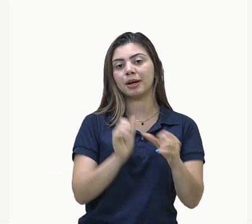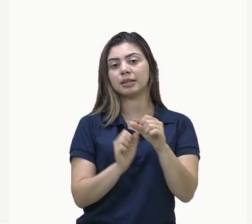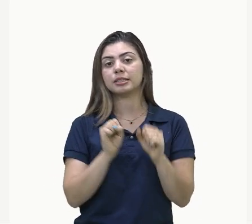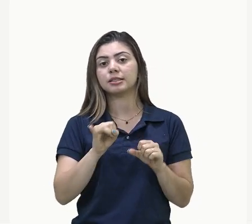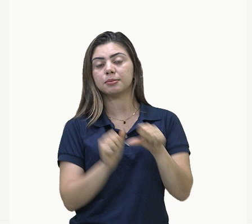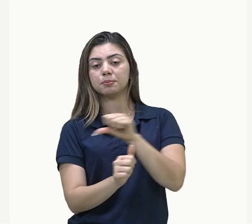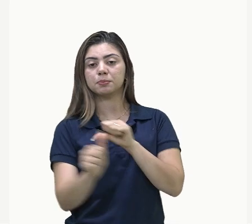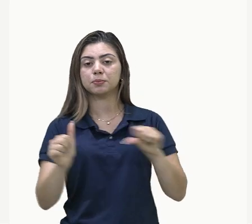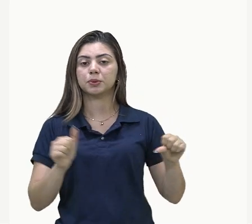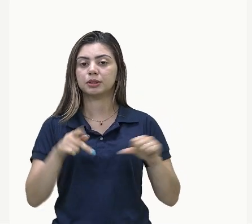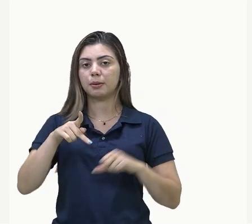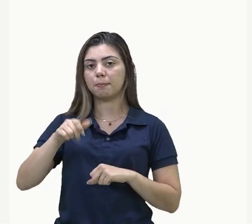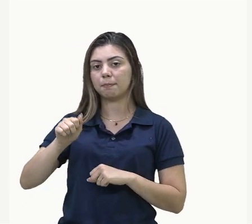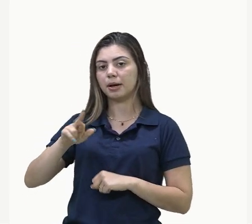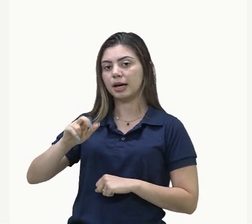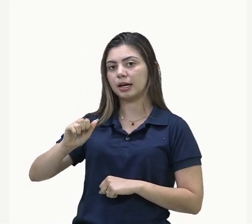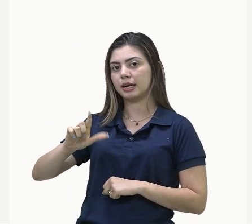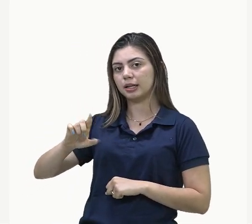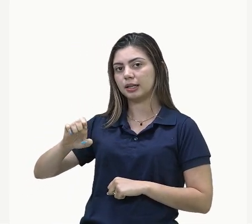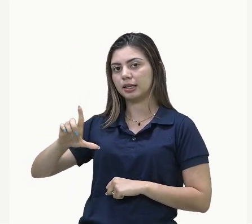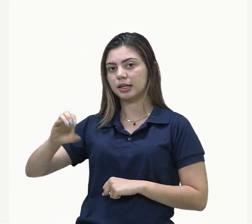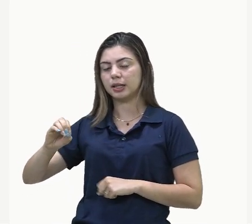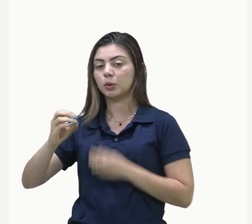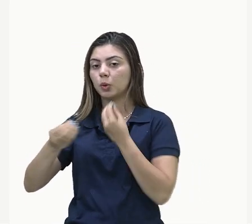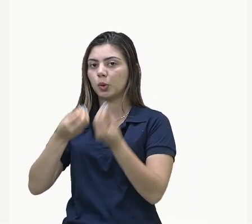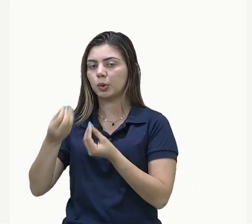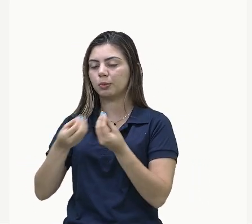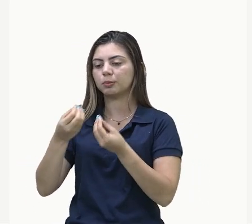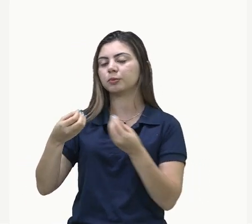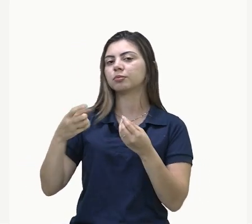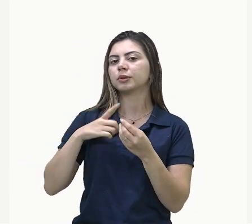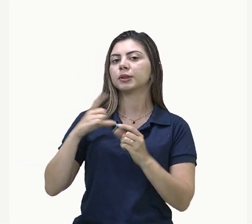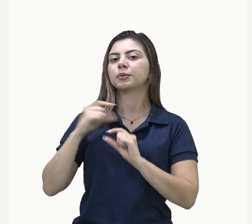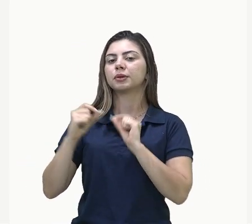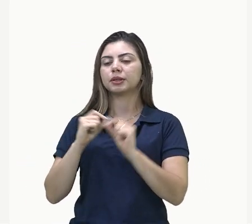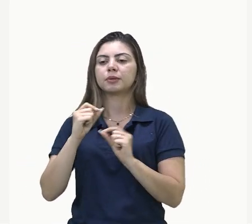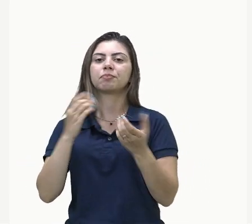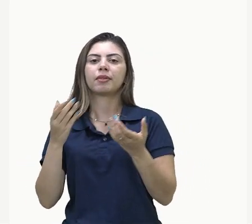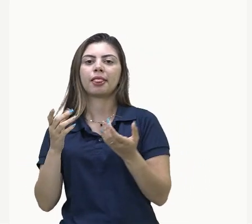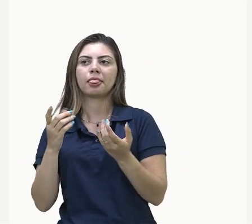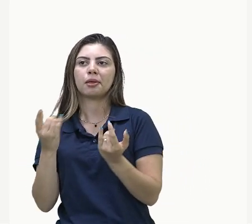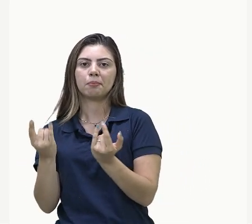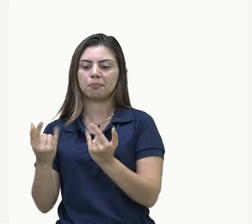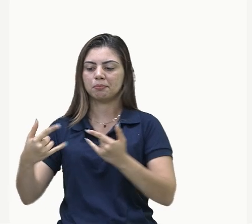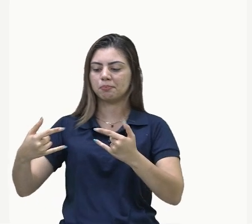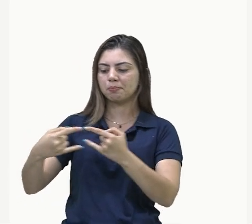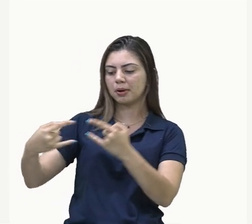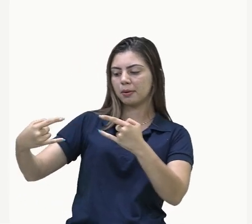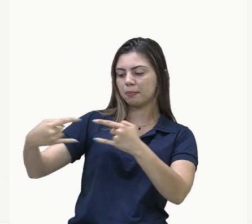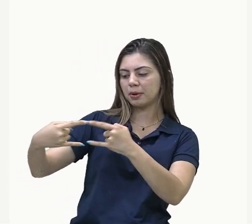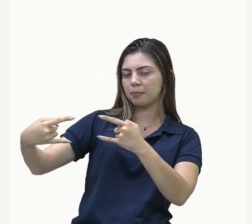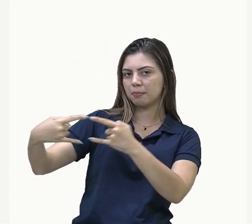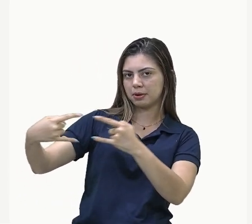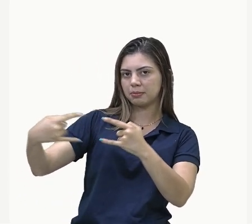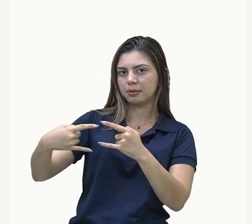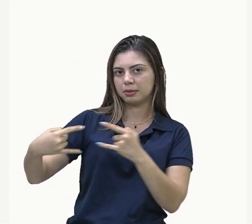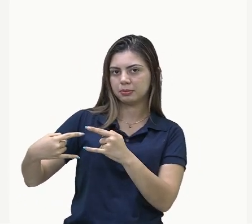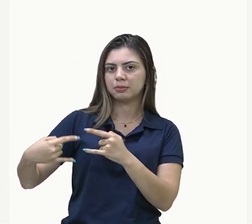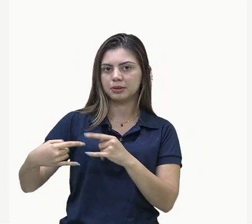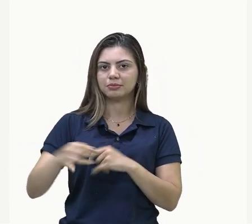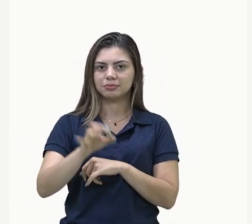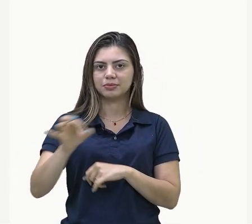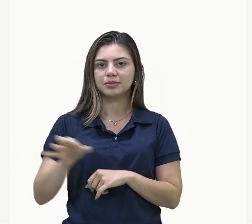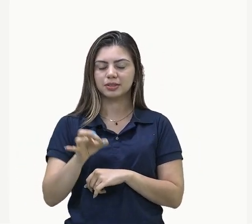em paralelo, vai ser em paralelo quando você estiver na frente de outra